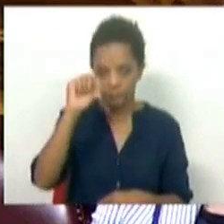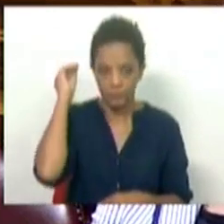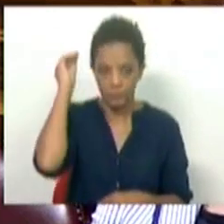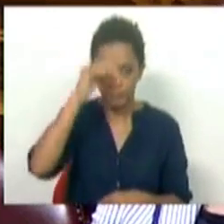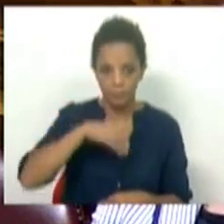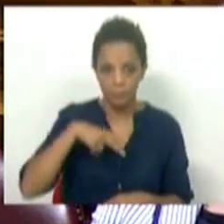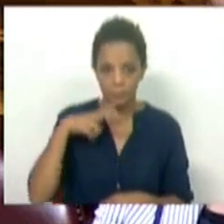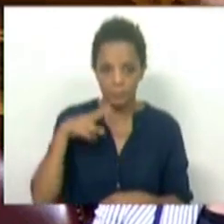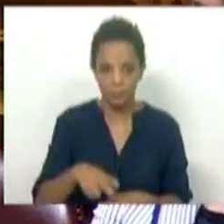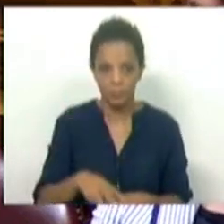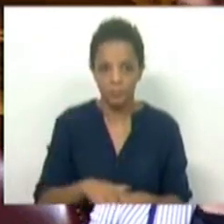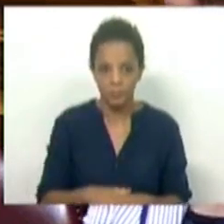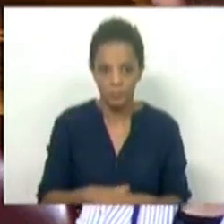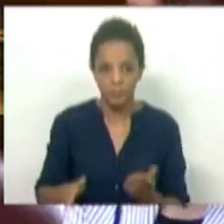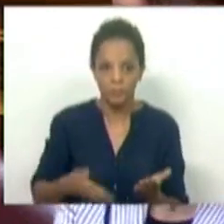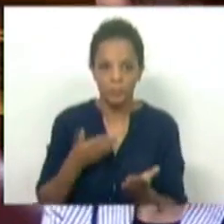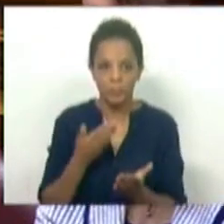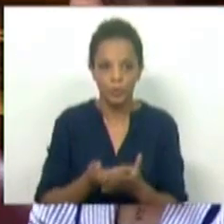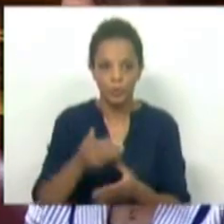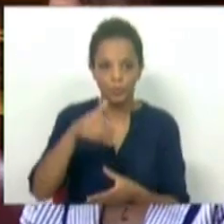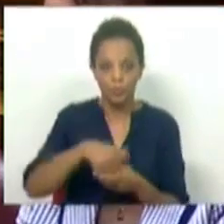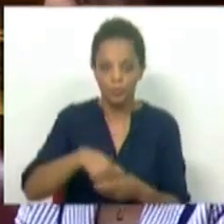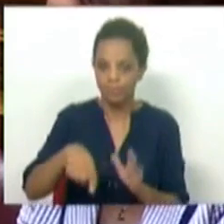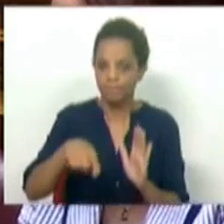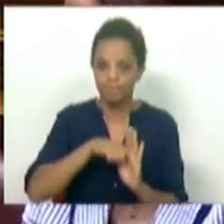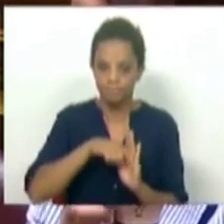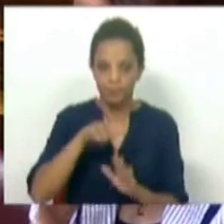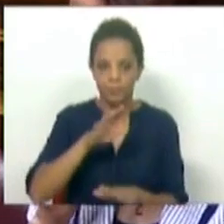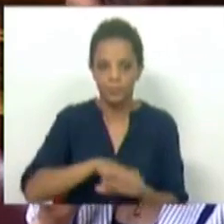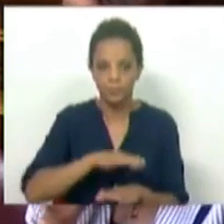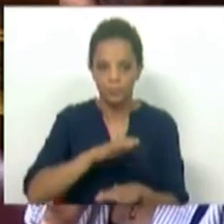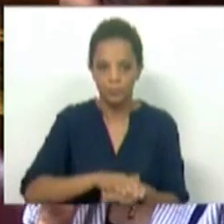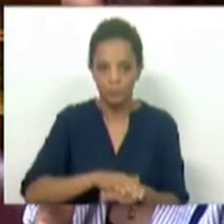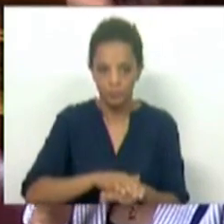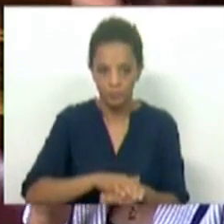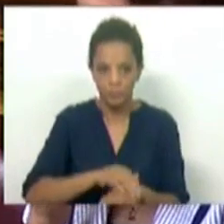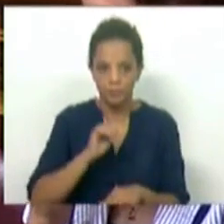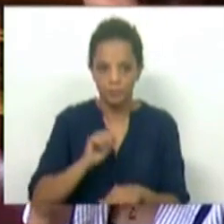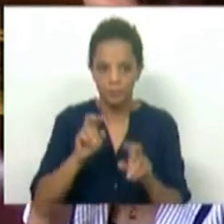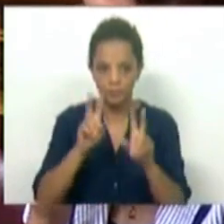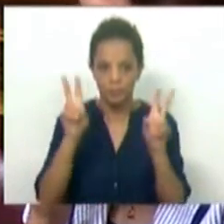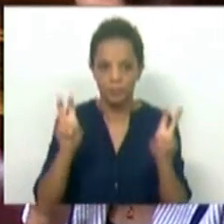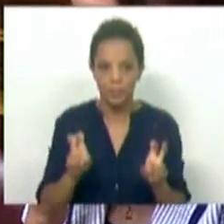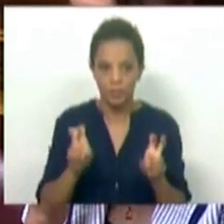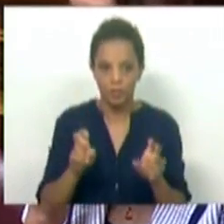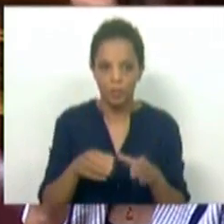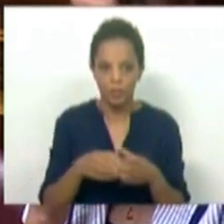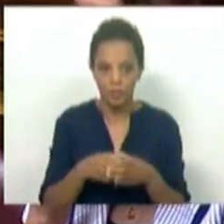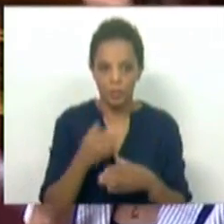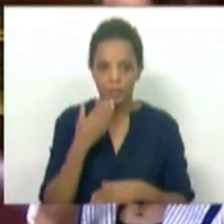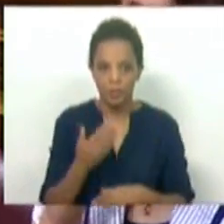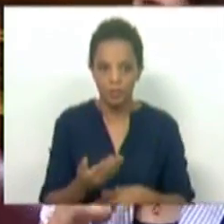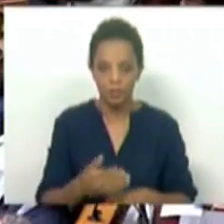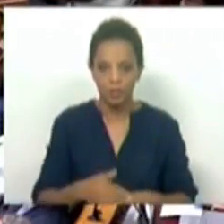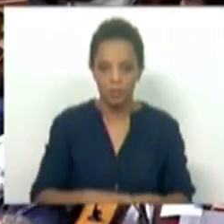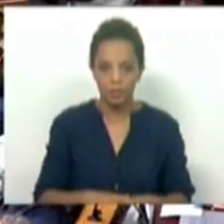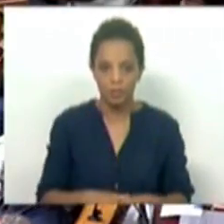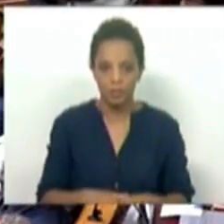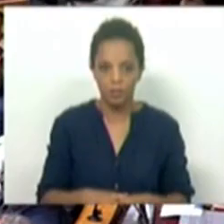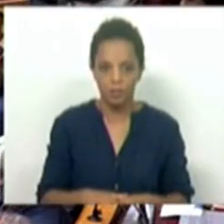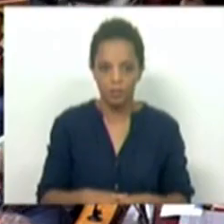República Portuguesa a proposta de voto desfavorável para efeitos da submissão da matéria ao Conselho. Muito obrigada.